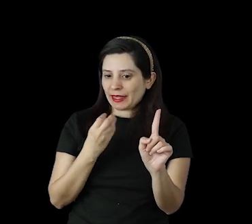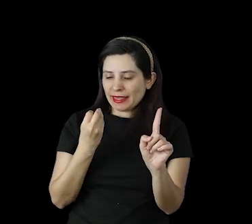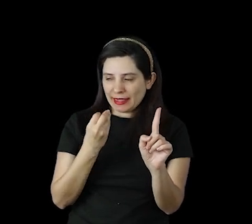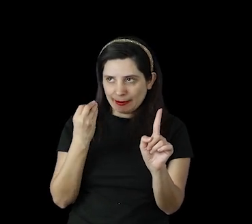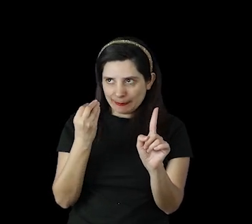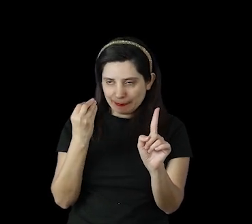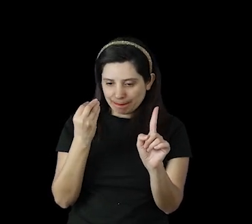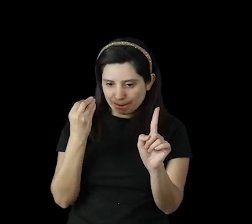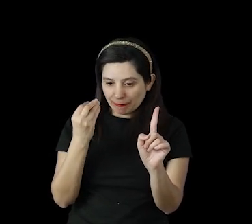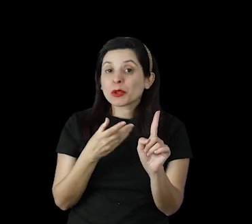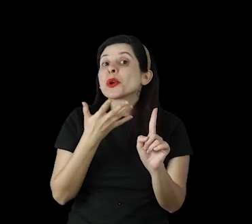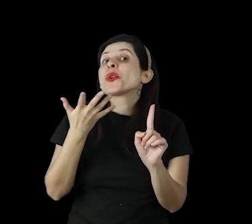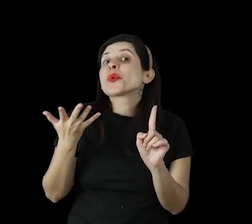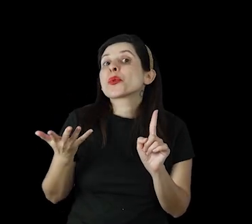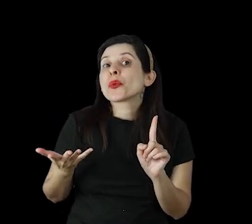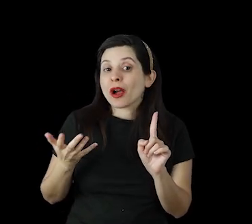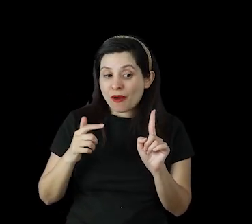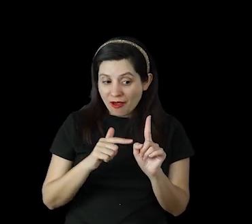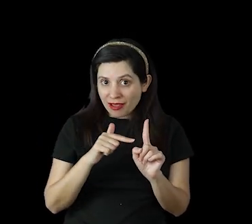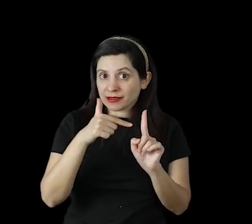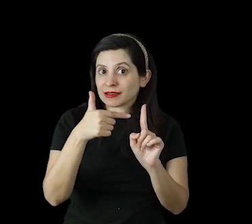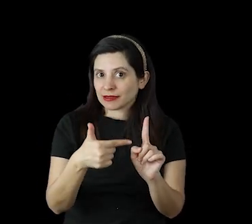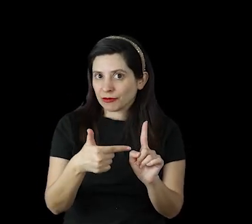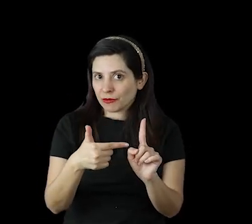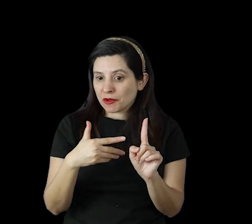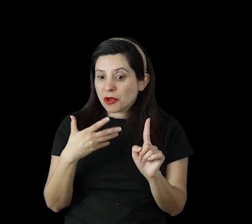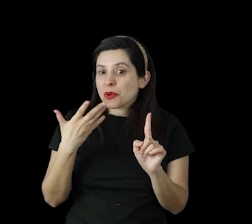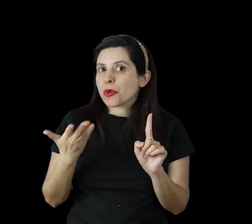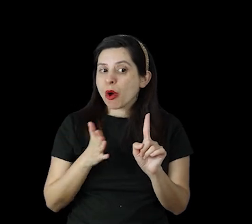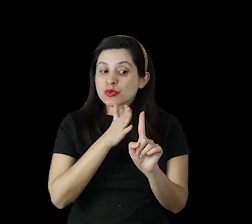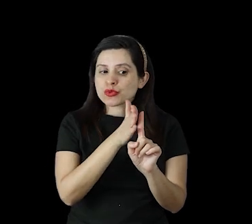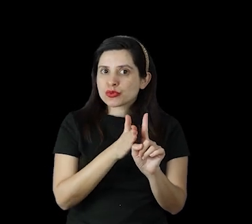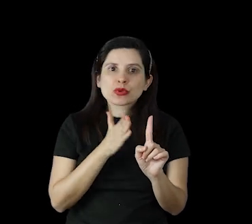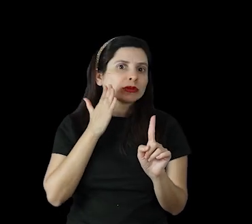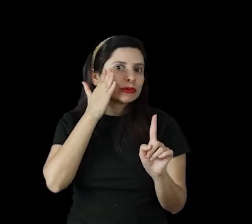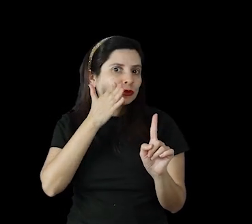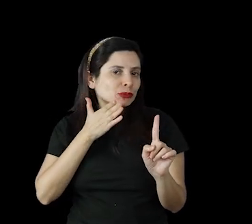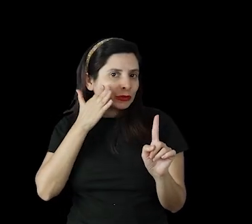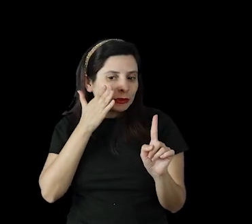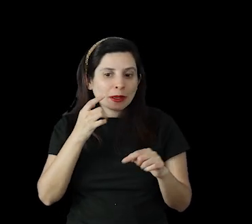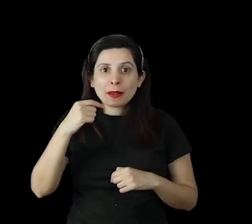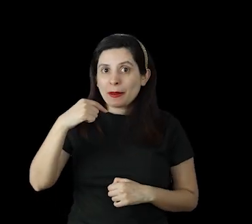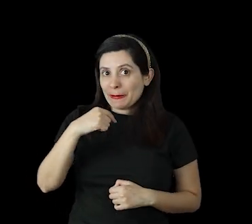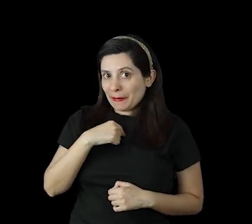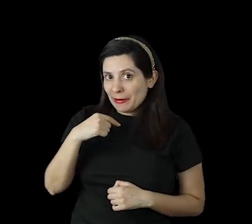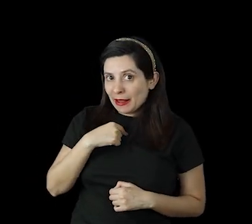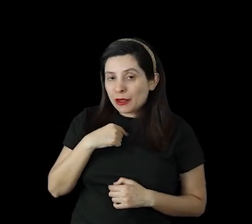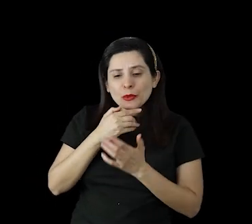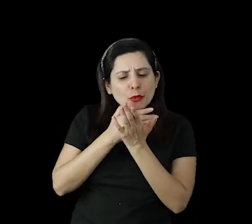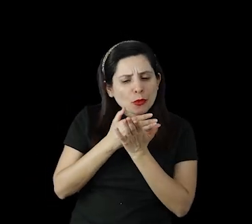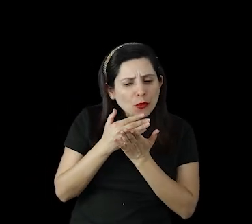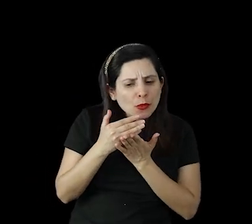eh, e qual é a ação e qual é o discurso, para eu começar a